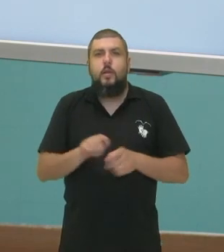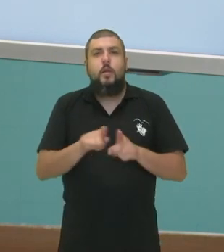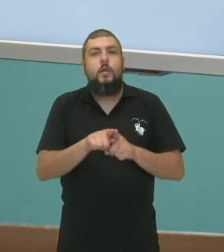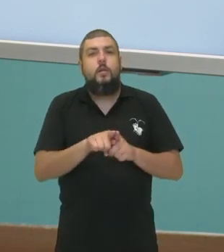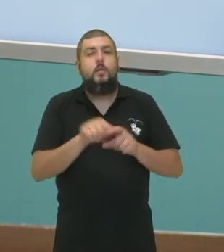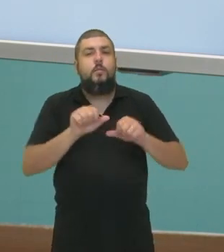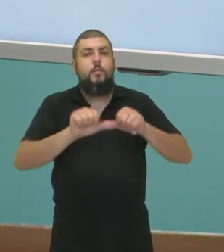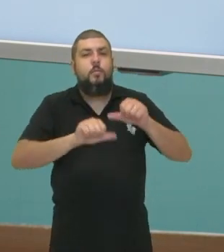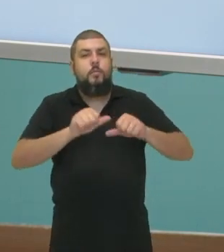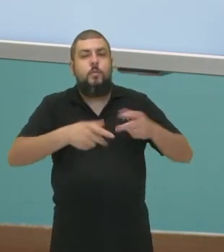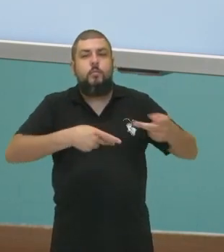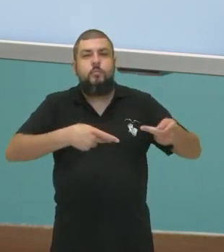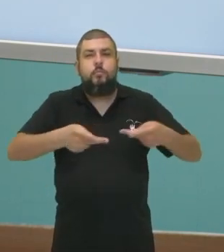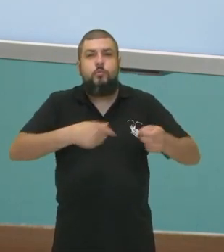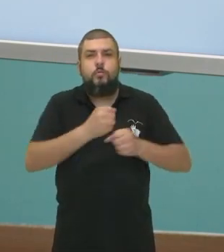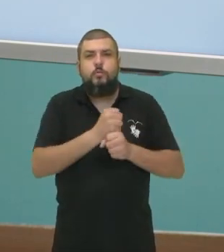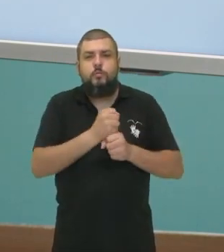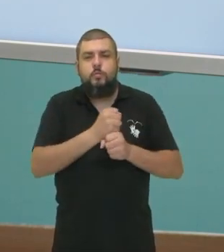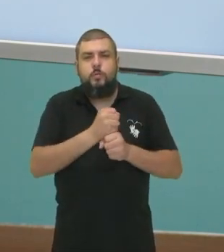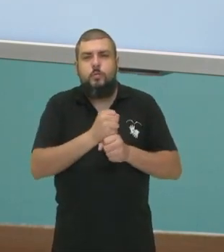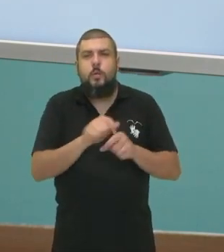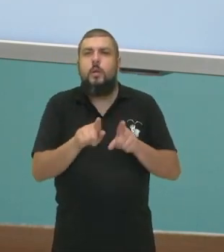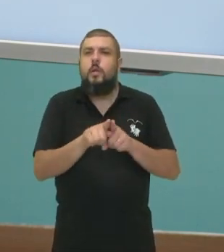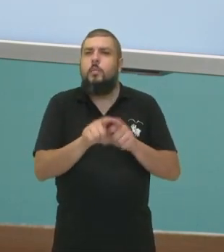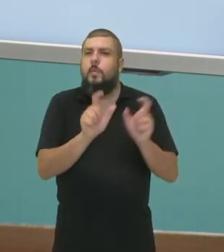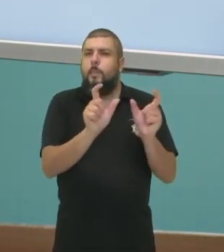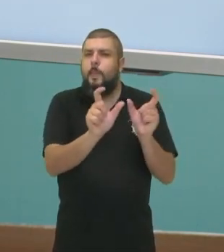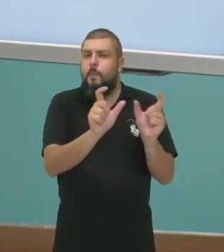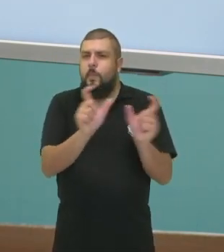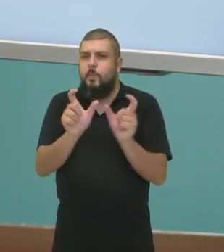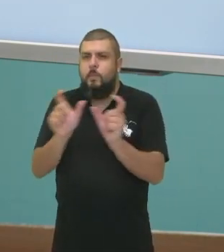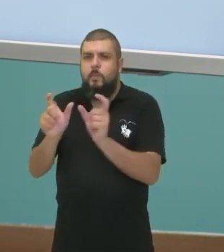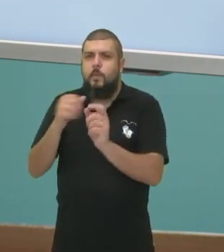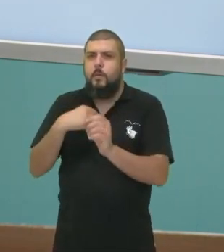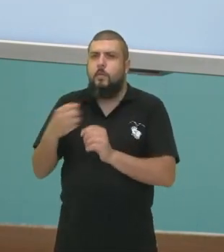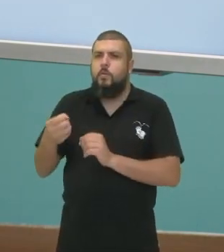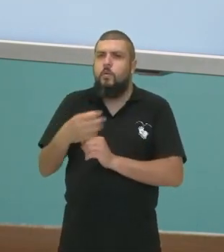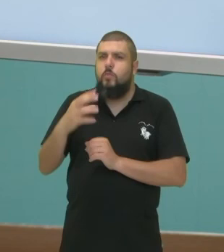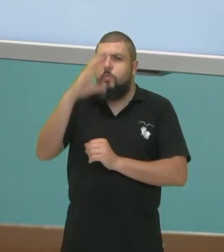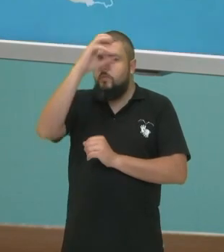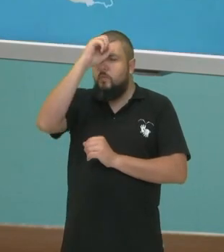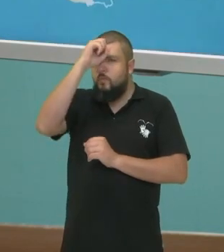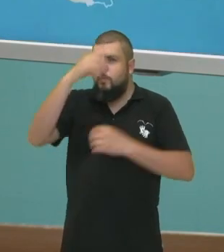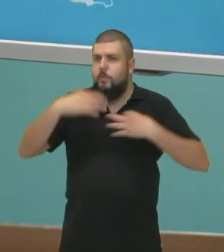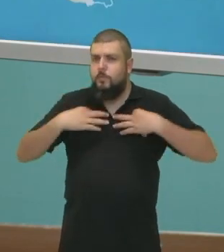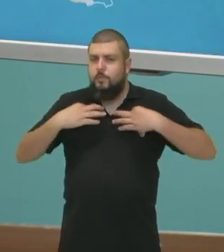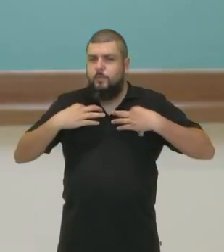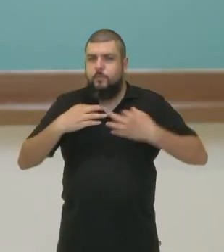anos e o léxico relacionado à temática e à parte de vestimenta.